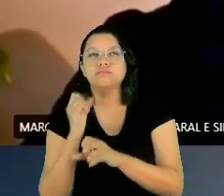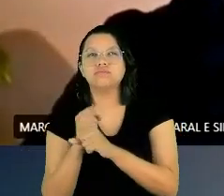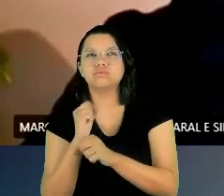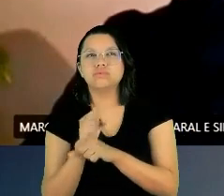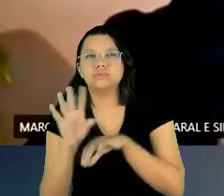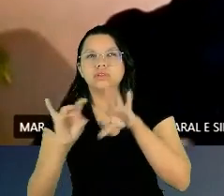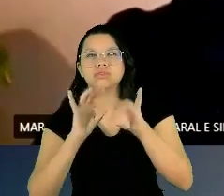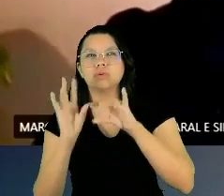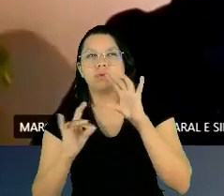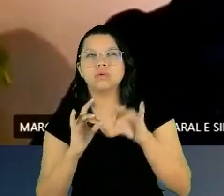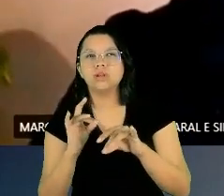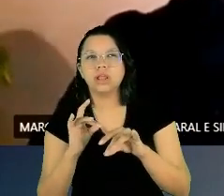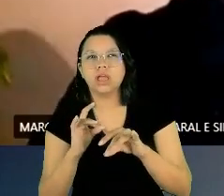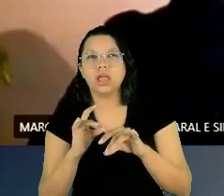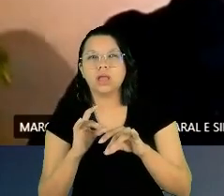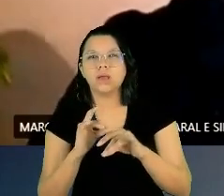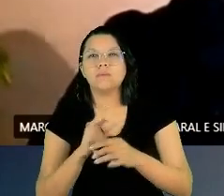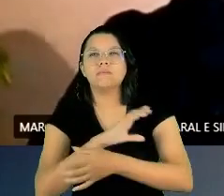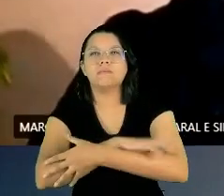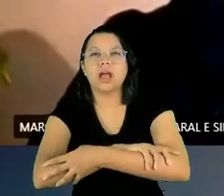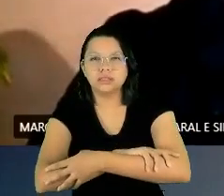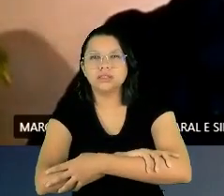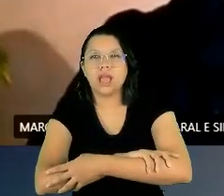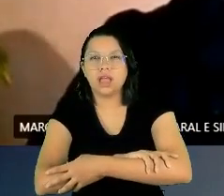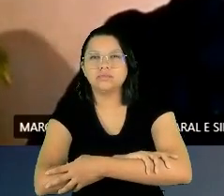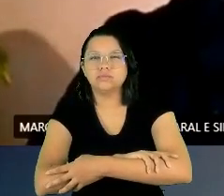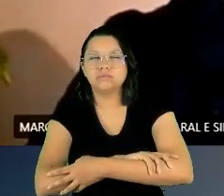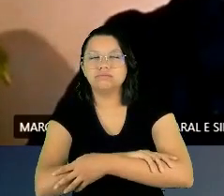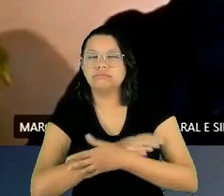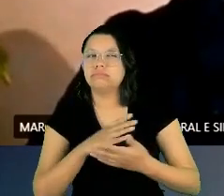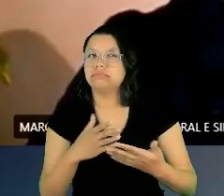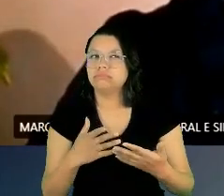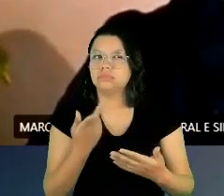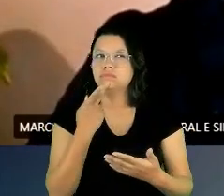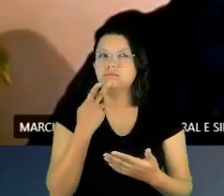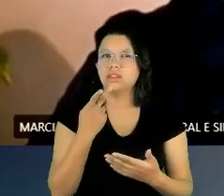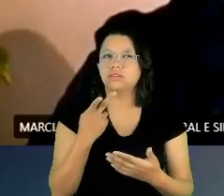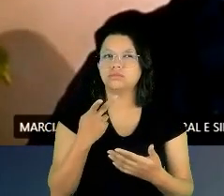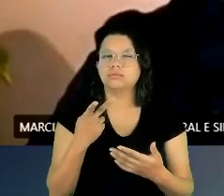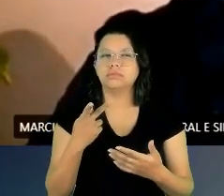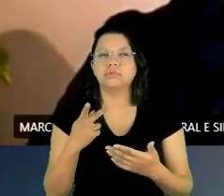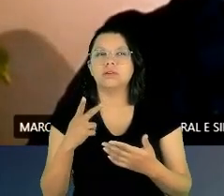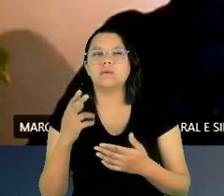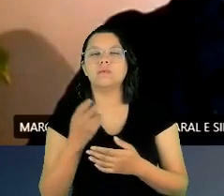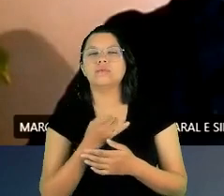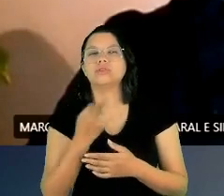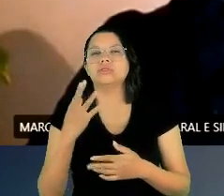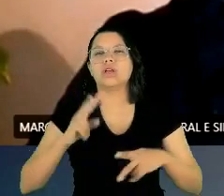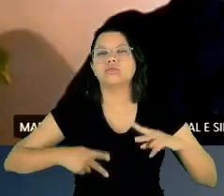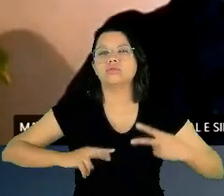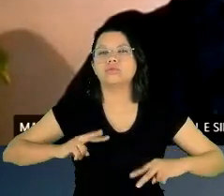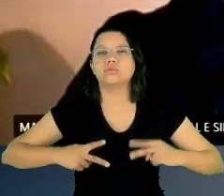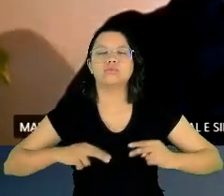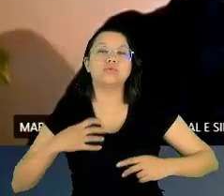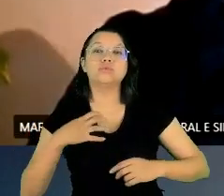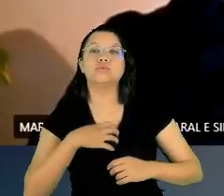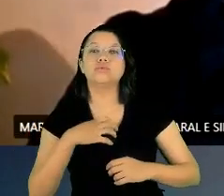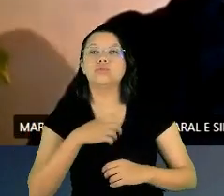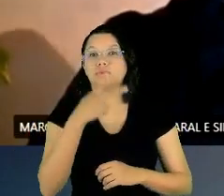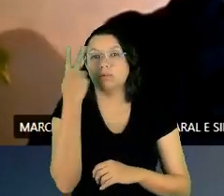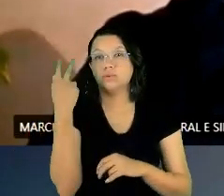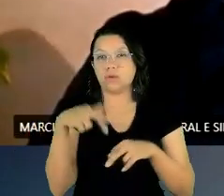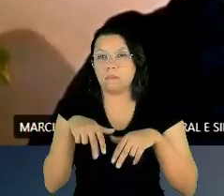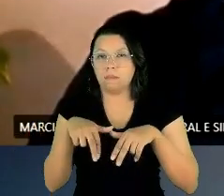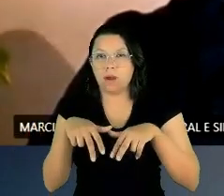um parceiro é muito grande. Então, por exemplo, tônus da pele, ele vai me dizer sobre nível hormonal, o jeito que a pessoa